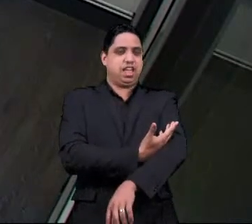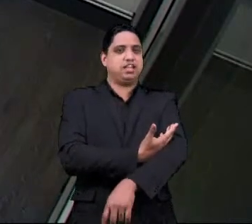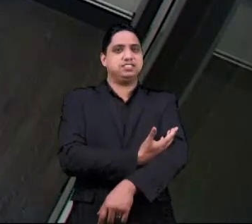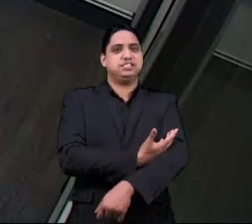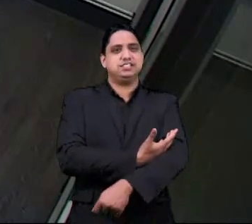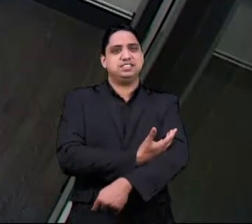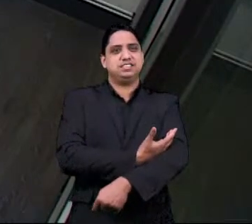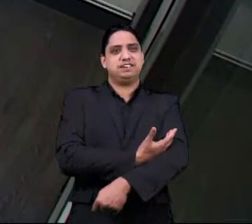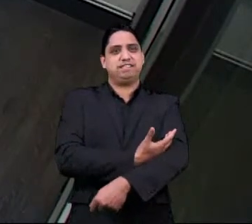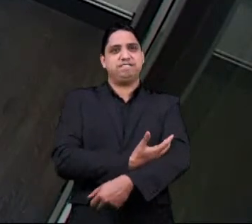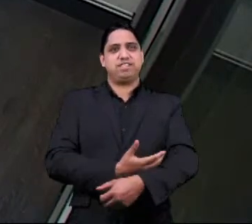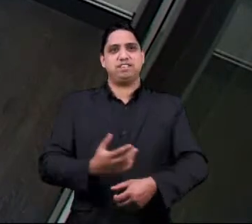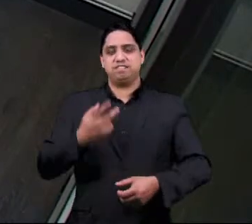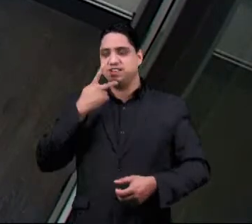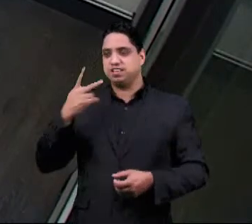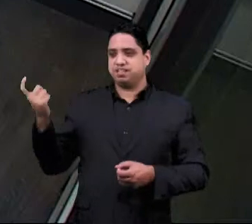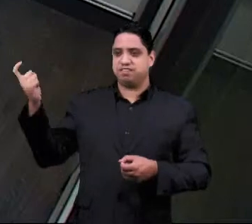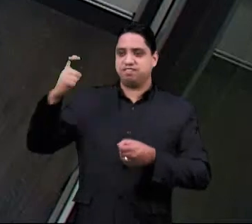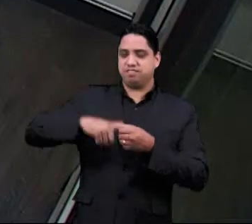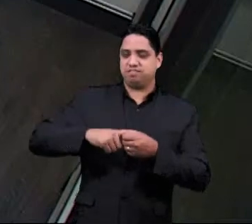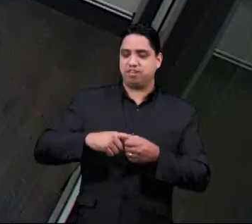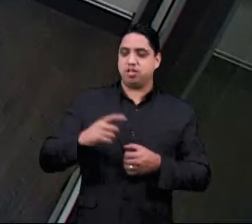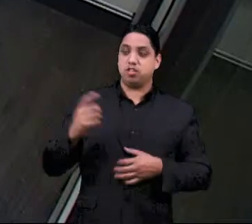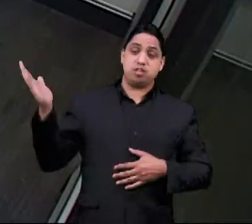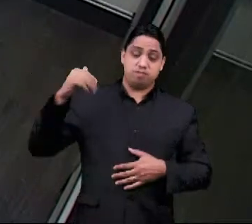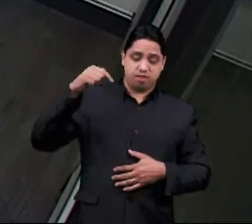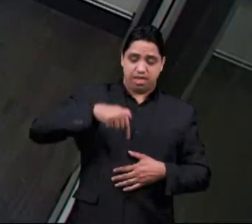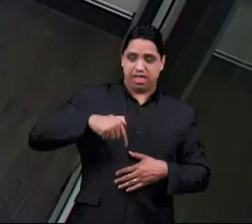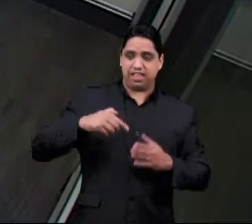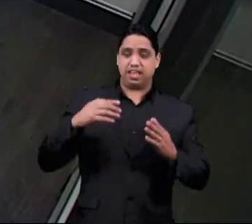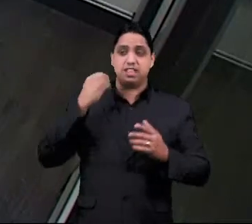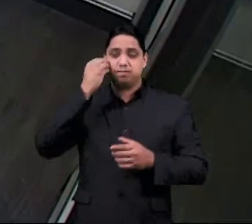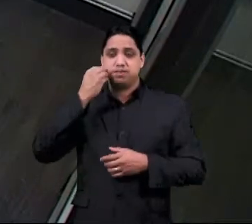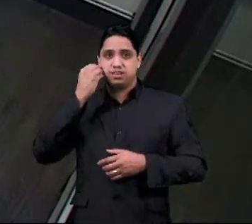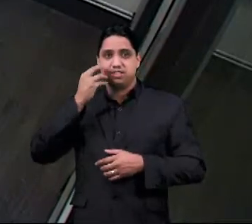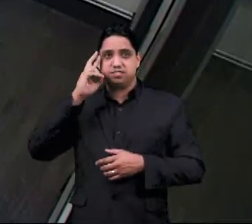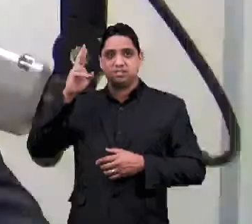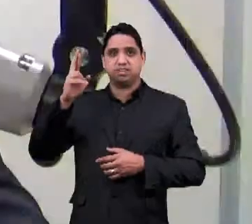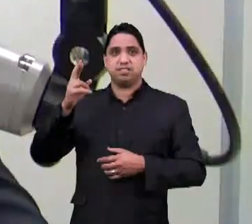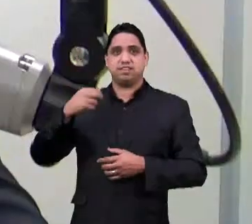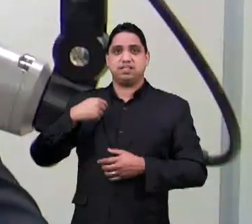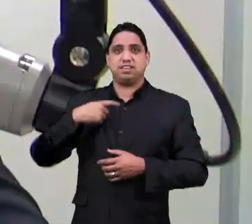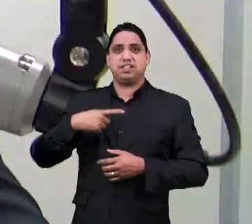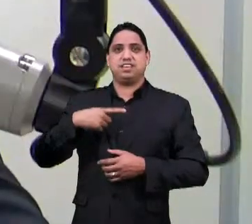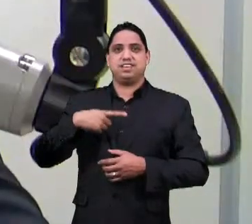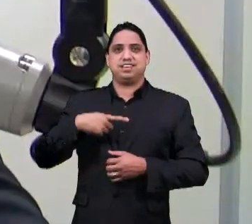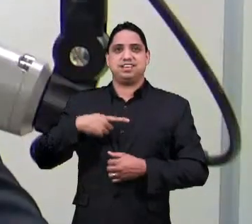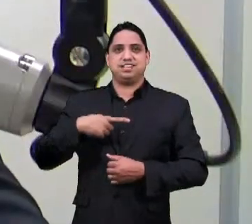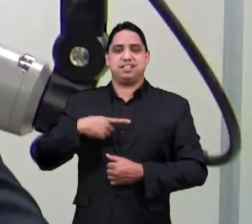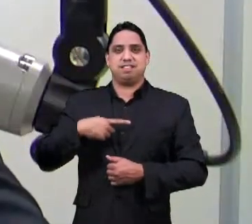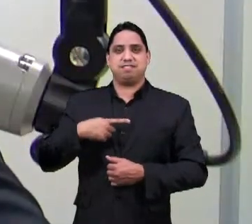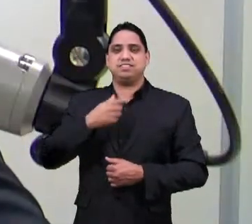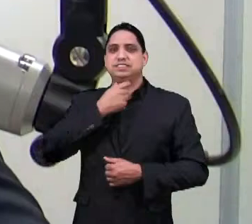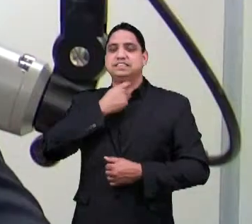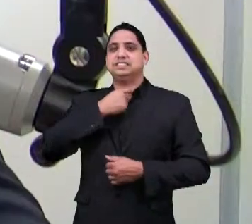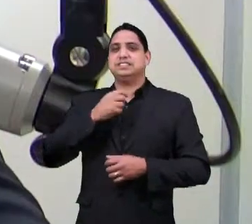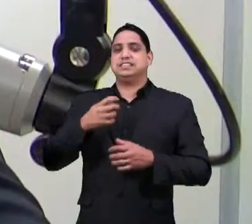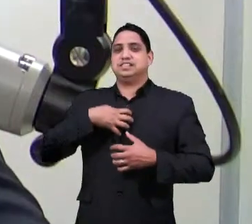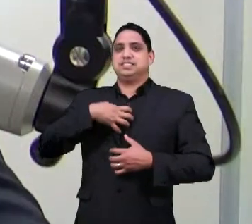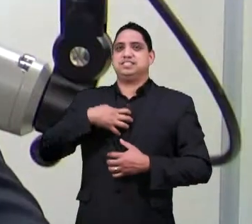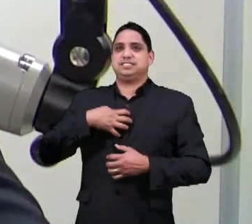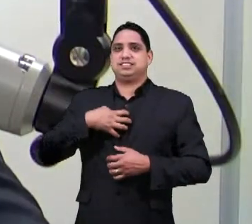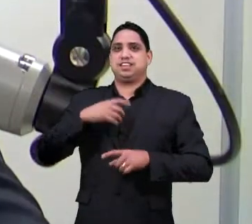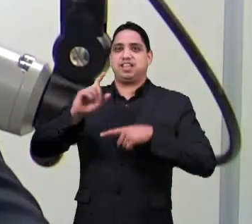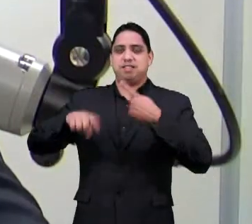estava falando da vinda para cá, e da experiência com o senhor, principalmente, teve um embargo na voz do senhor. Aí o senhor logo depois